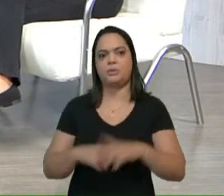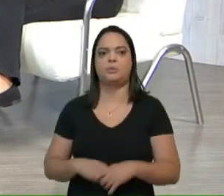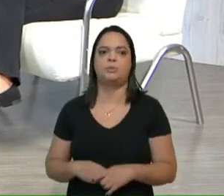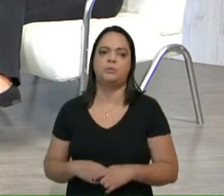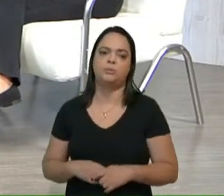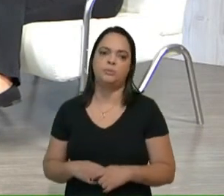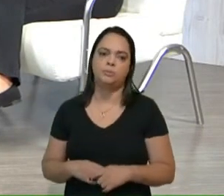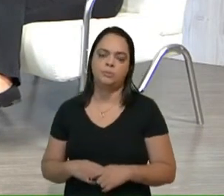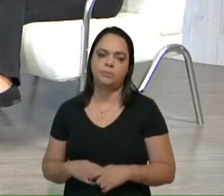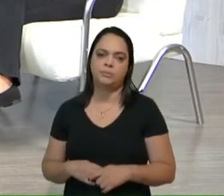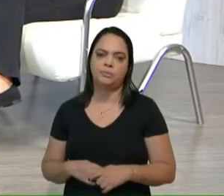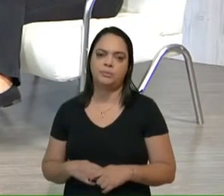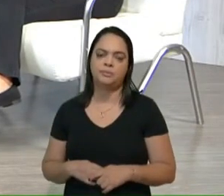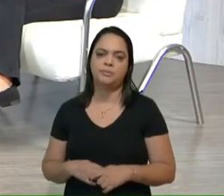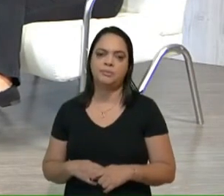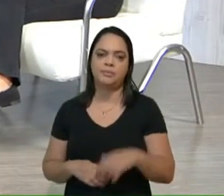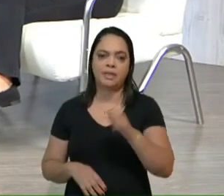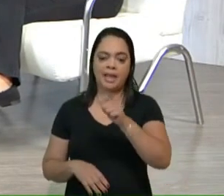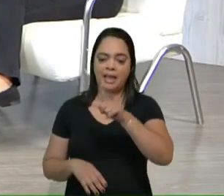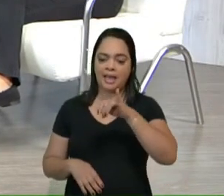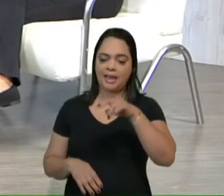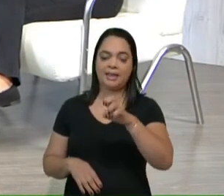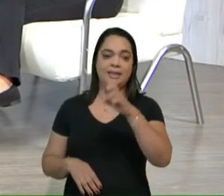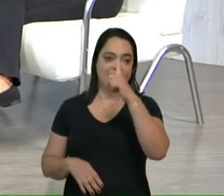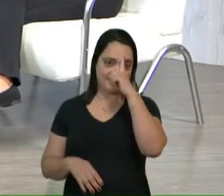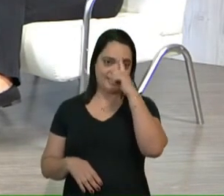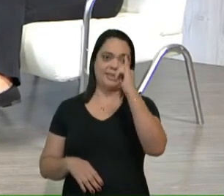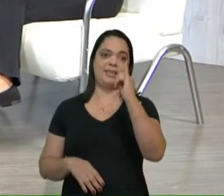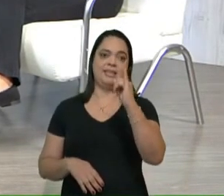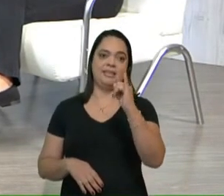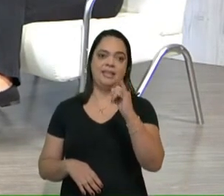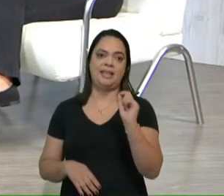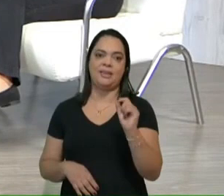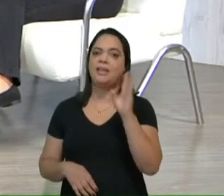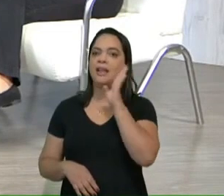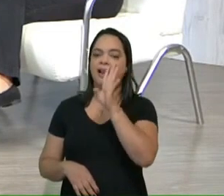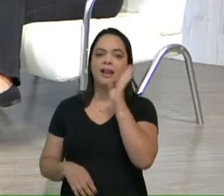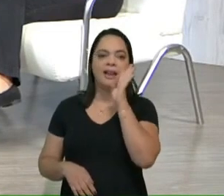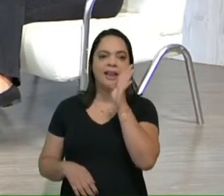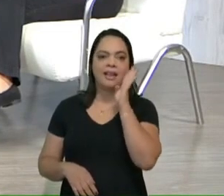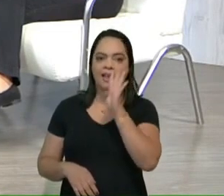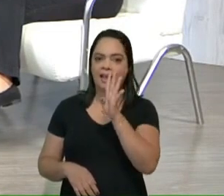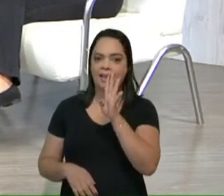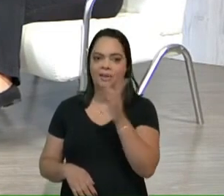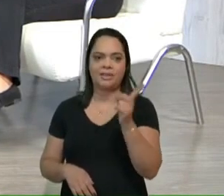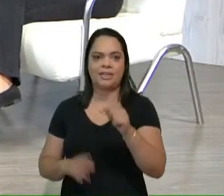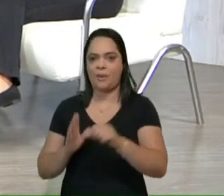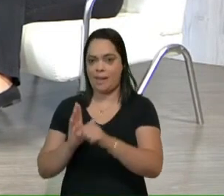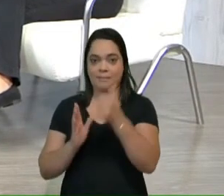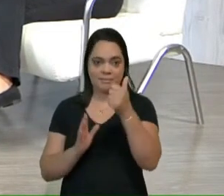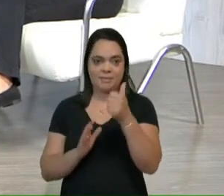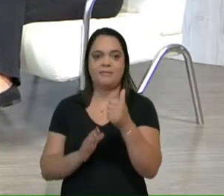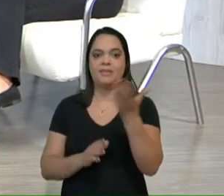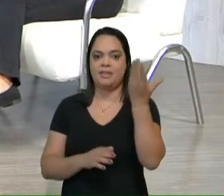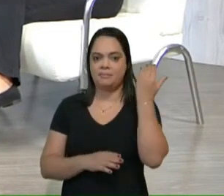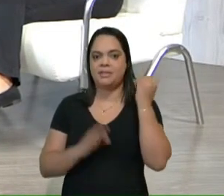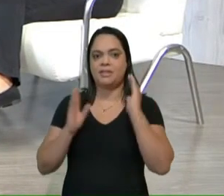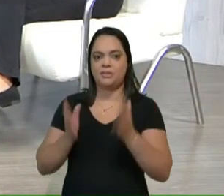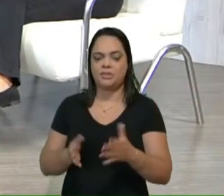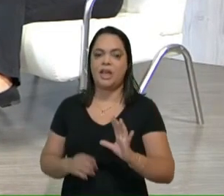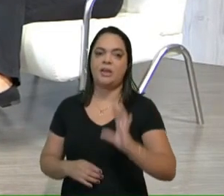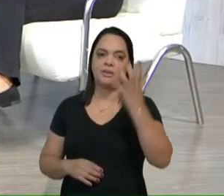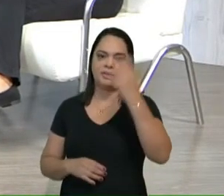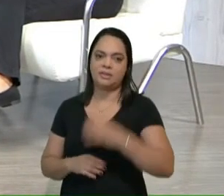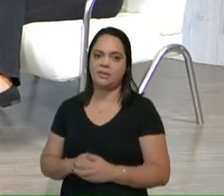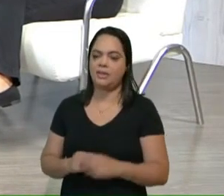e E aí a Aline né teve uma ideia junto ao Instituto que é muito legal que não é o primeiro ano que isso acontece que ela faz um